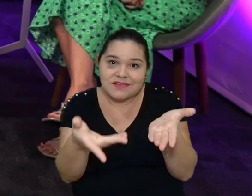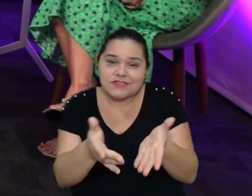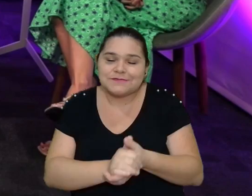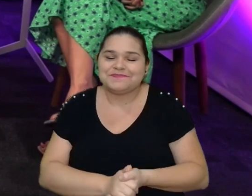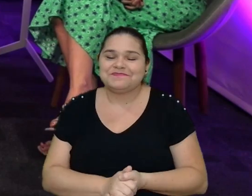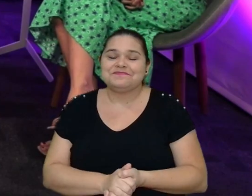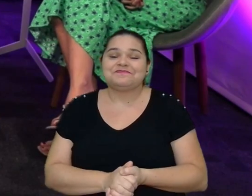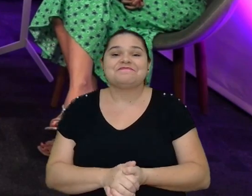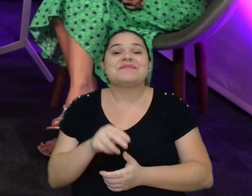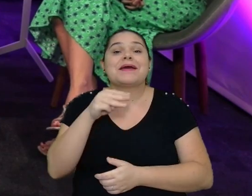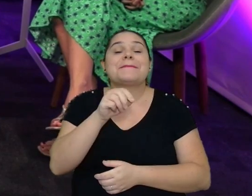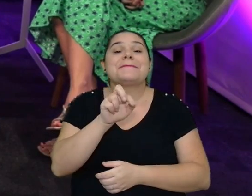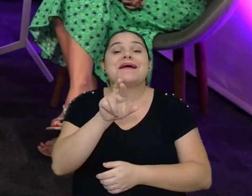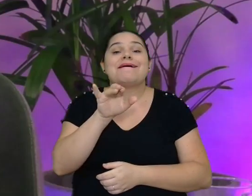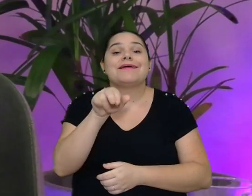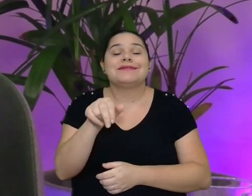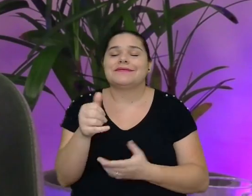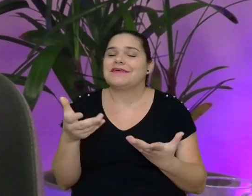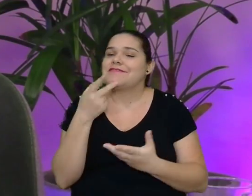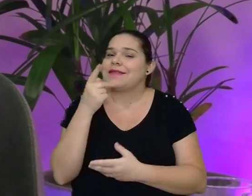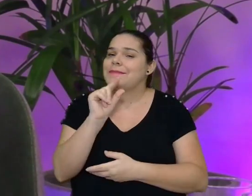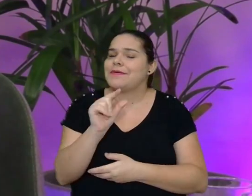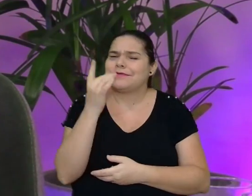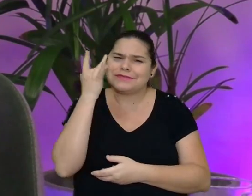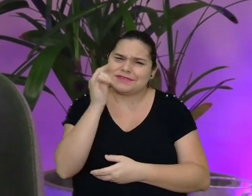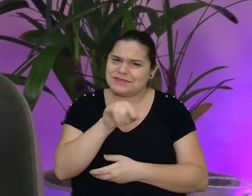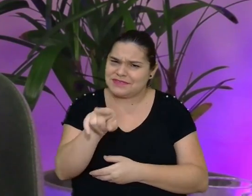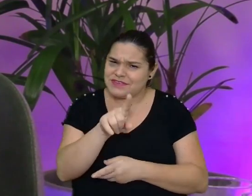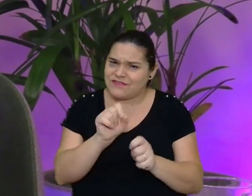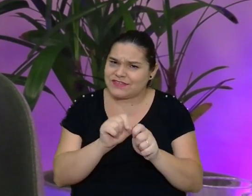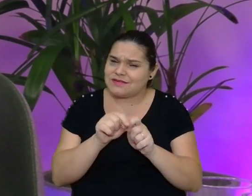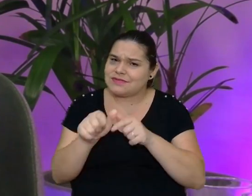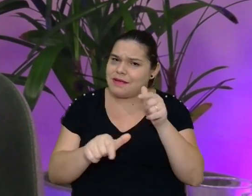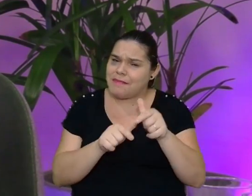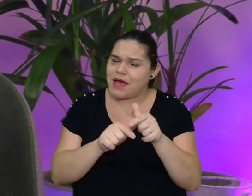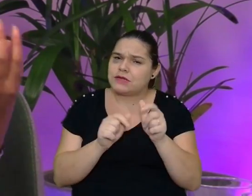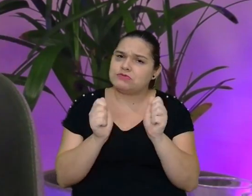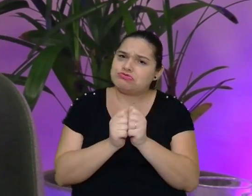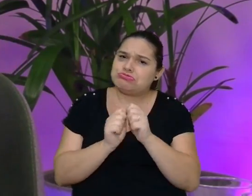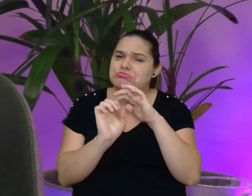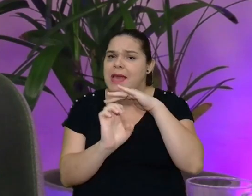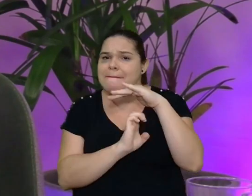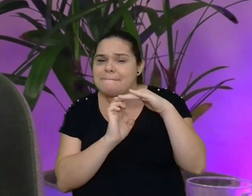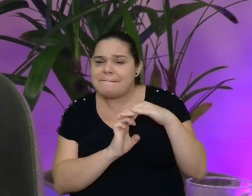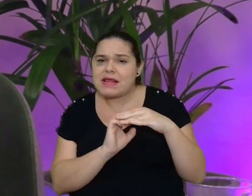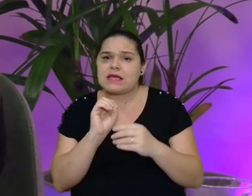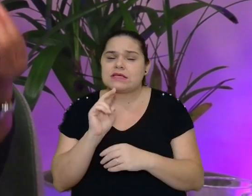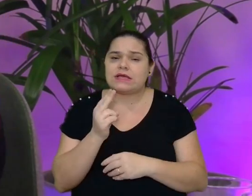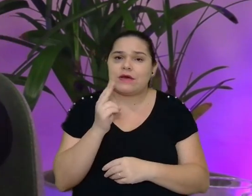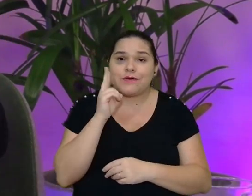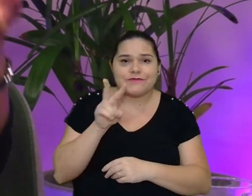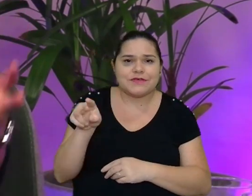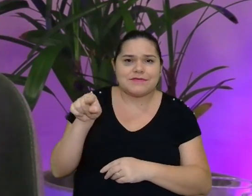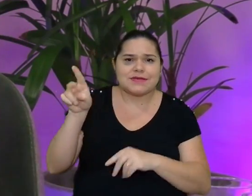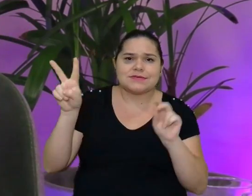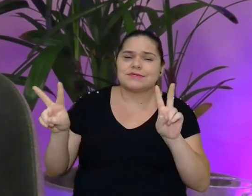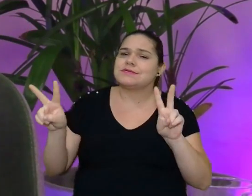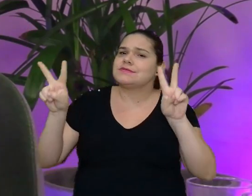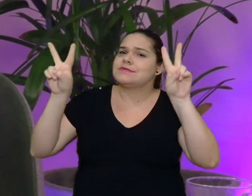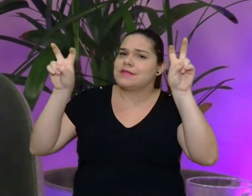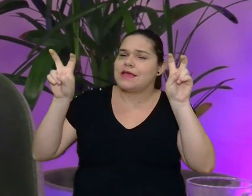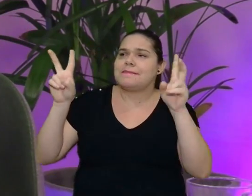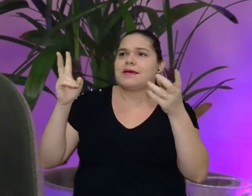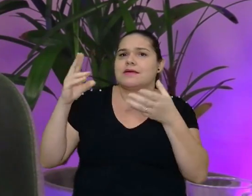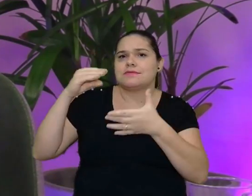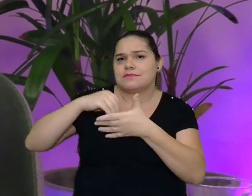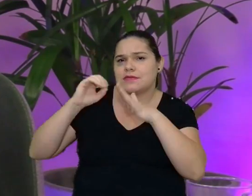Marina, agora eu queria falar um pouco, não sei se vocês já fizeram algum trabalho com empresas ou também olharam para esse tema, para dentro das empresas, mas